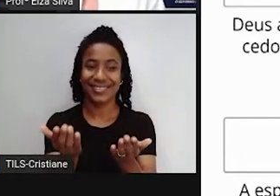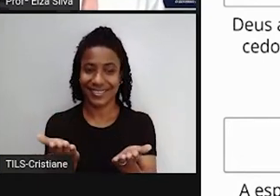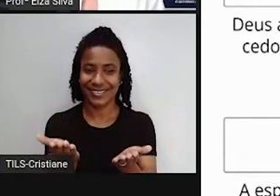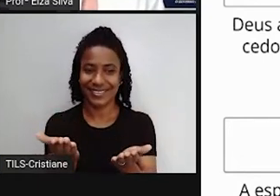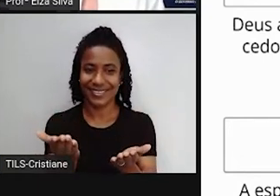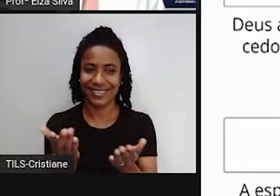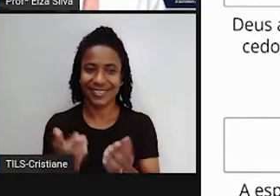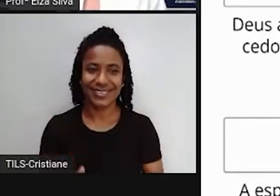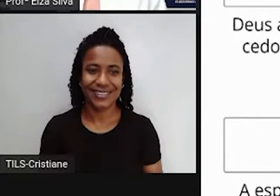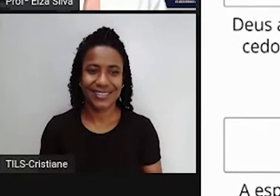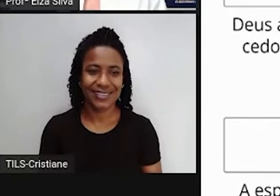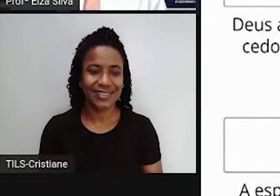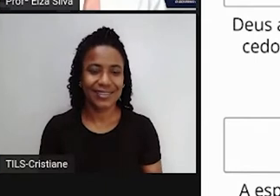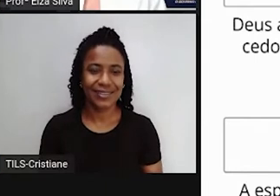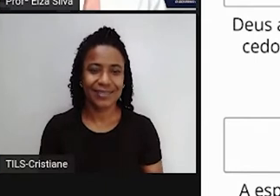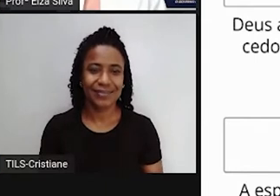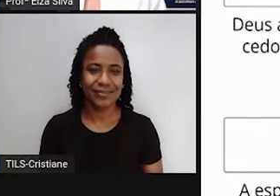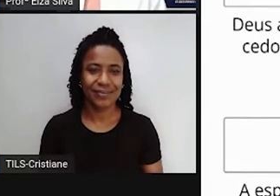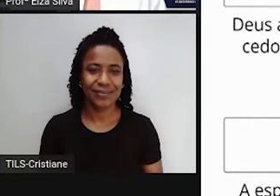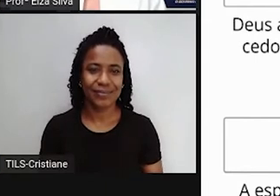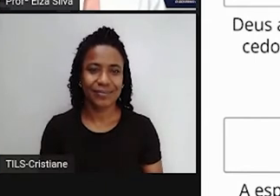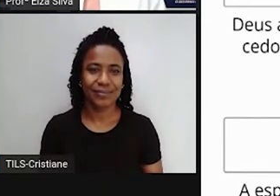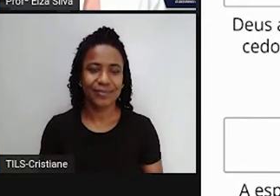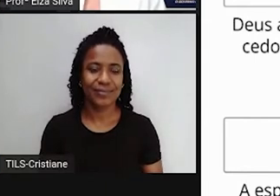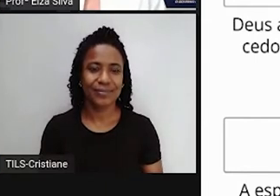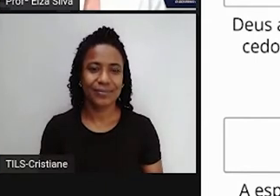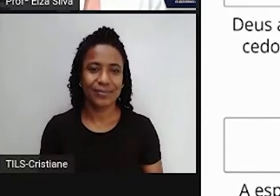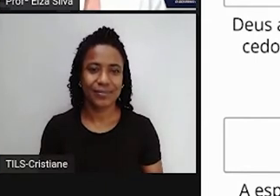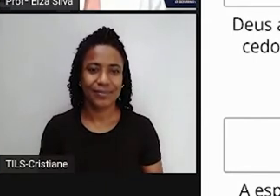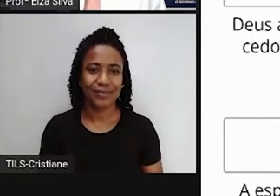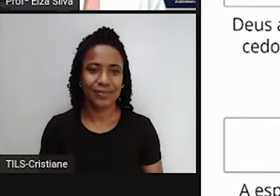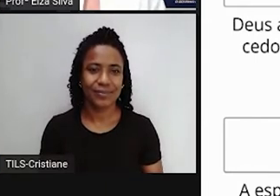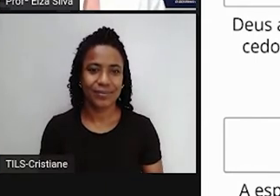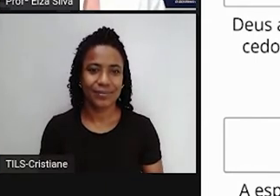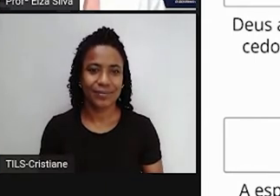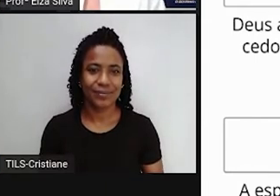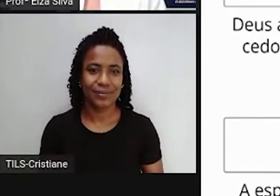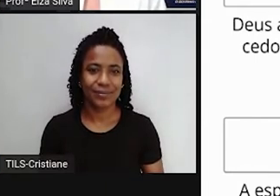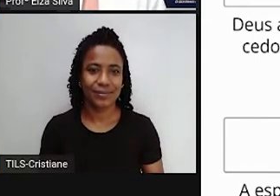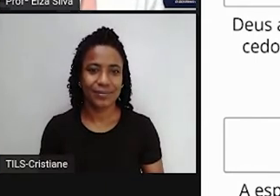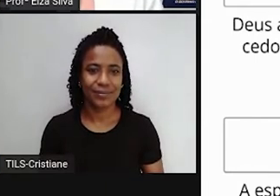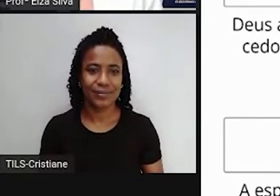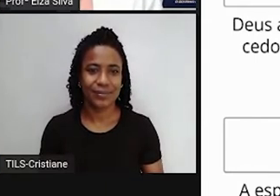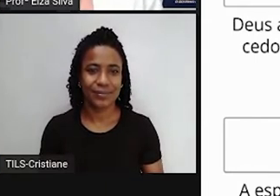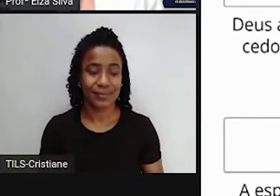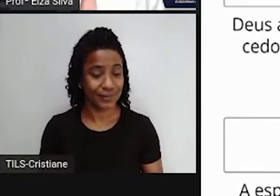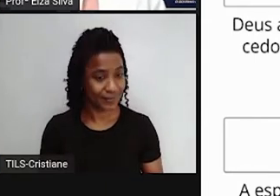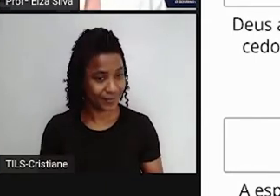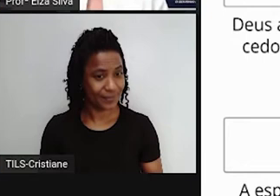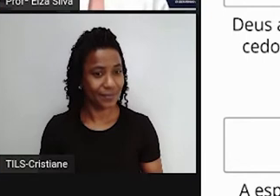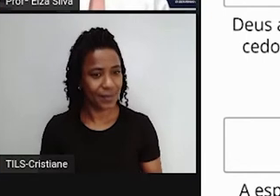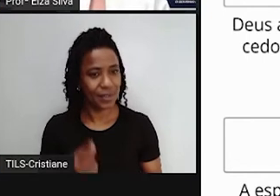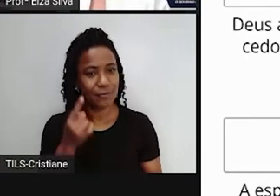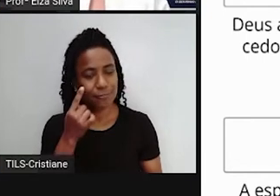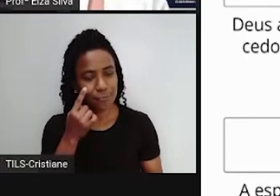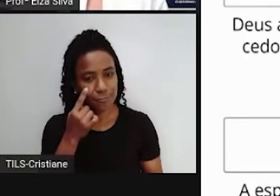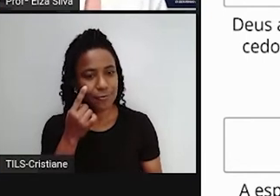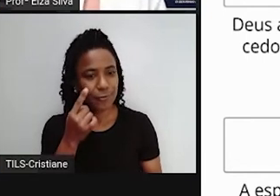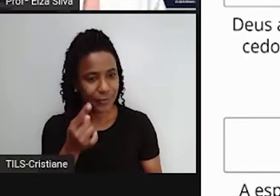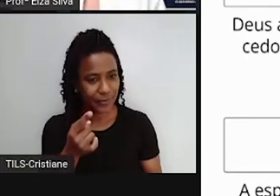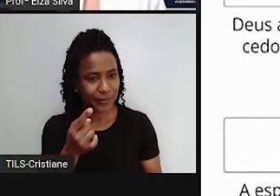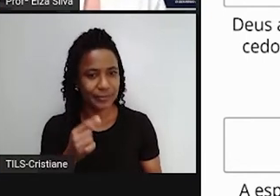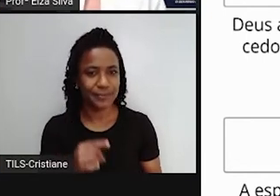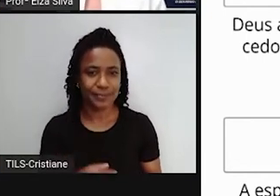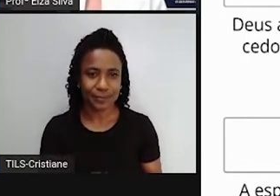astray. Better to ask the way than go astray. Então vejamos o que ele nos diz, não é?